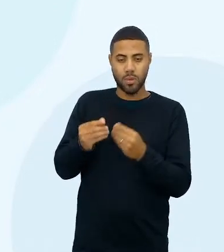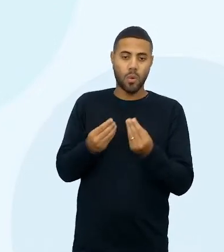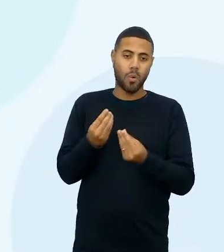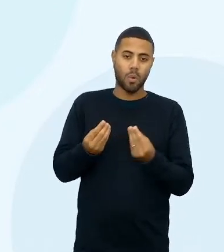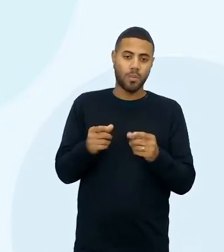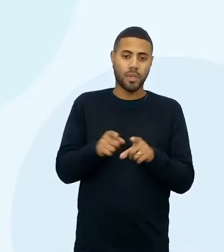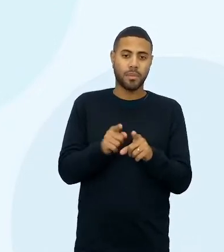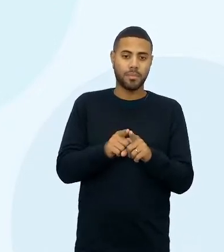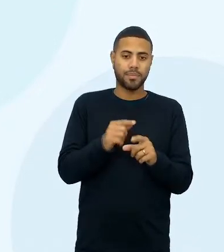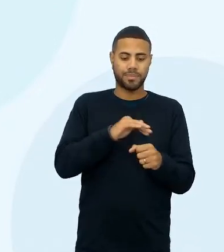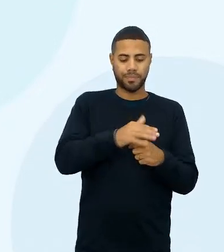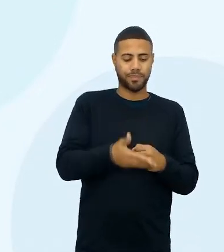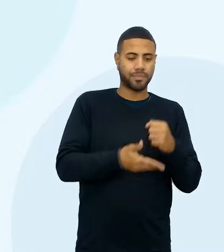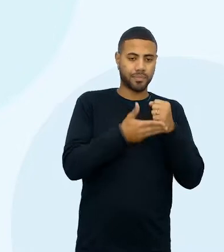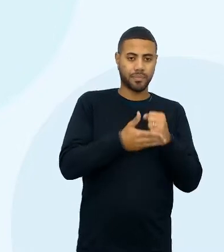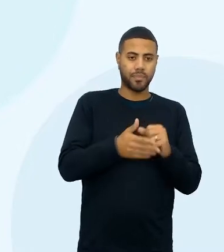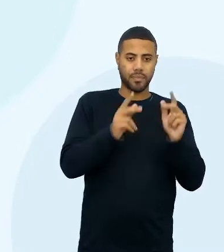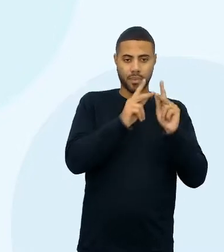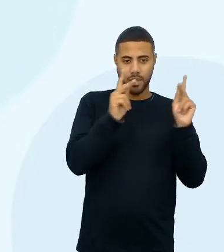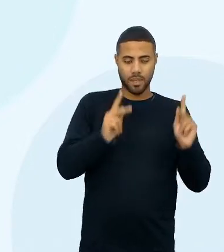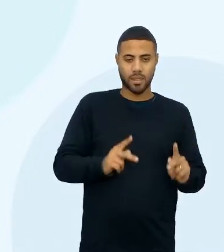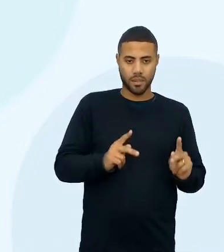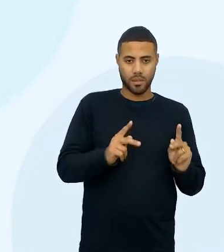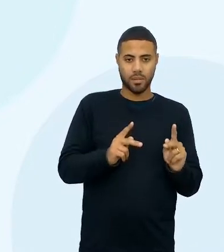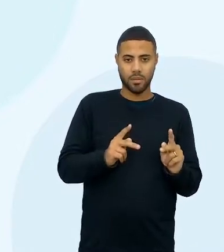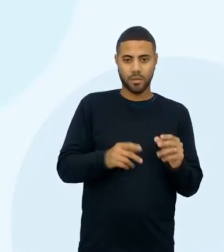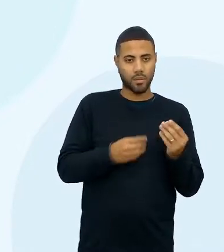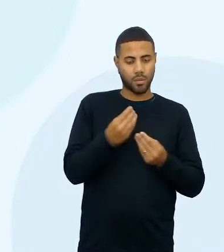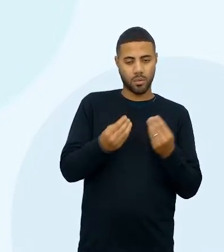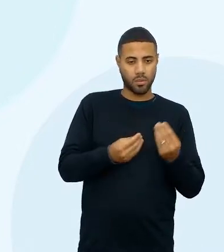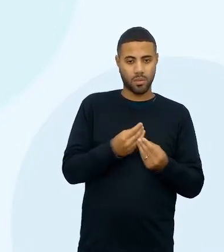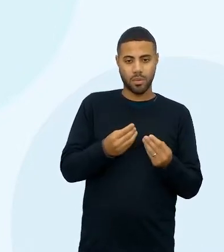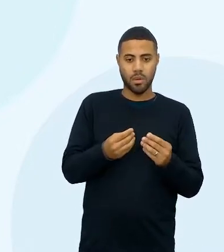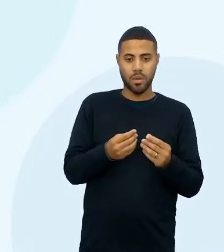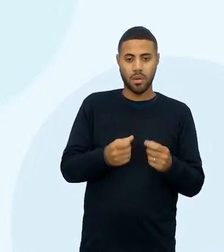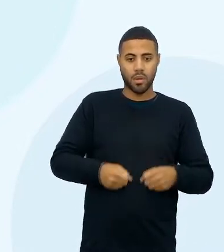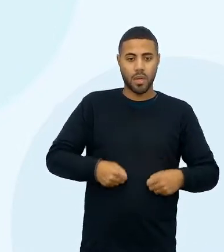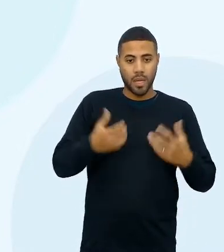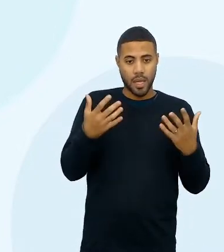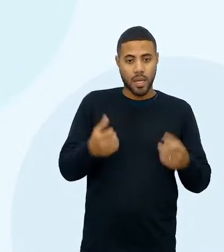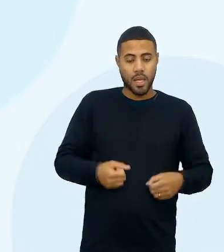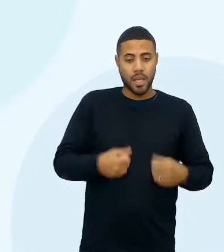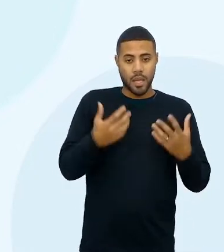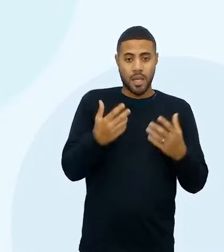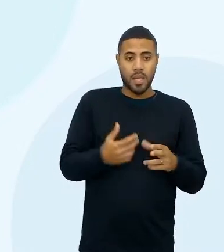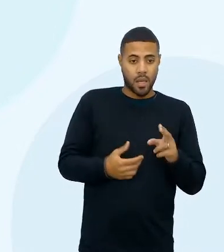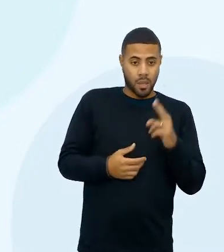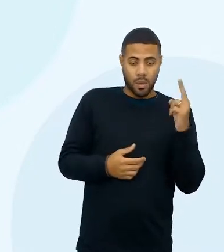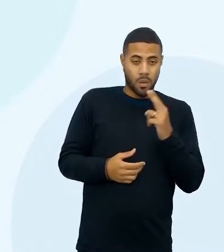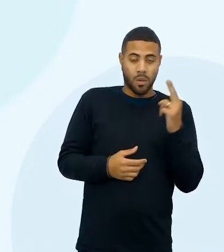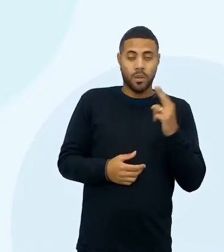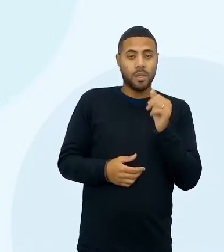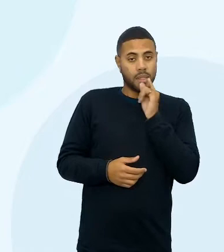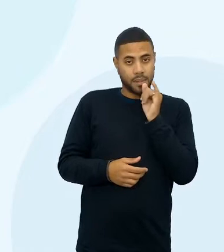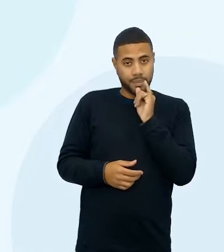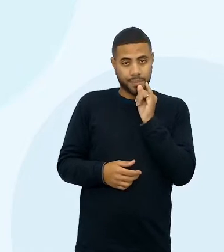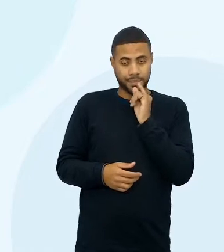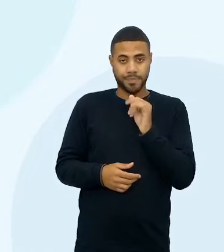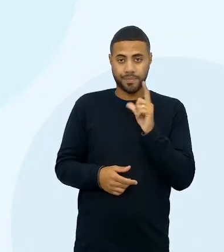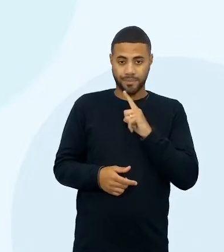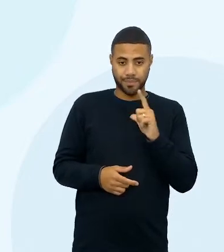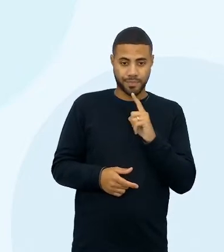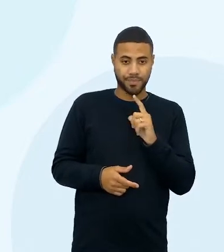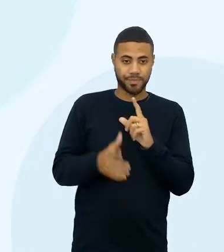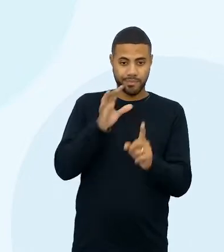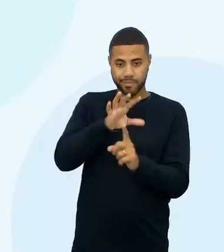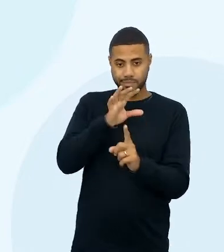padrões sustentáveis de produção e consumo e sua importância. Qual é a influência que nós temos, Temos alguma influência na